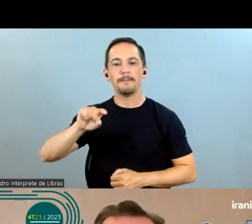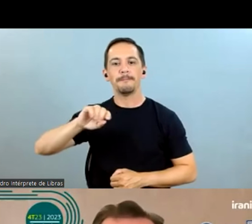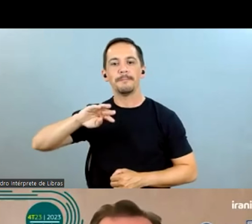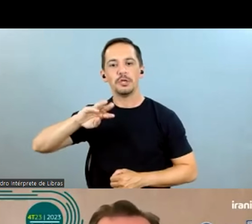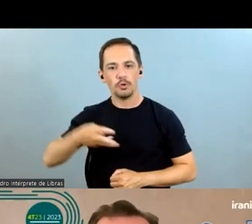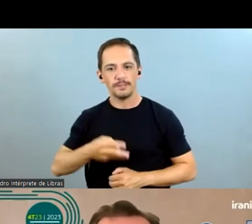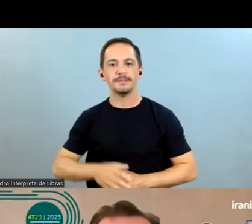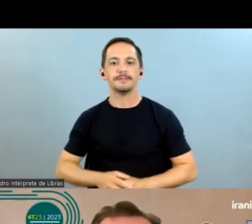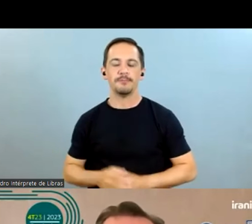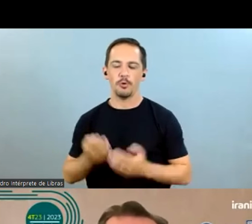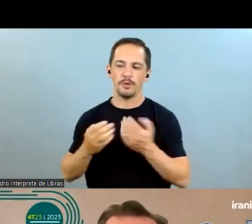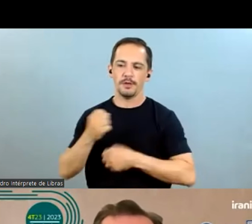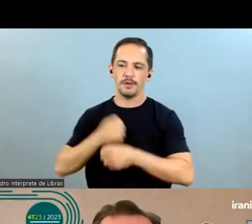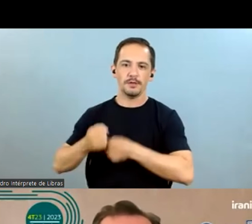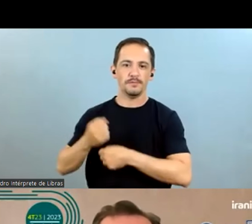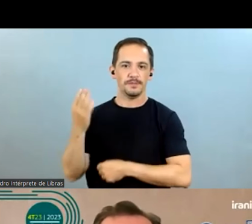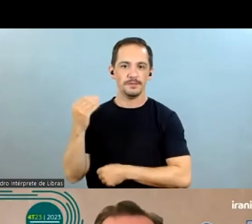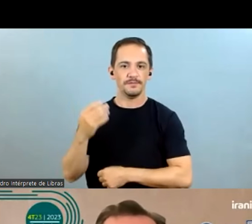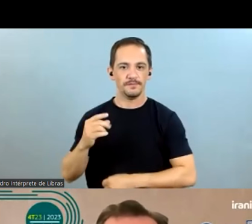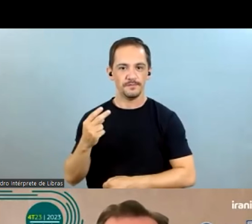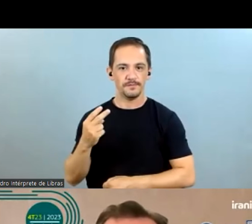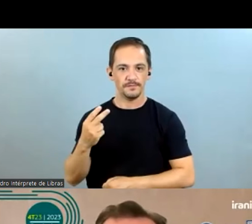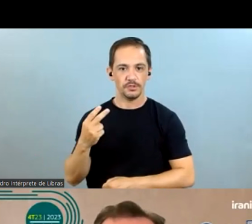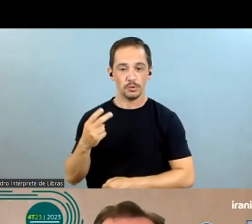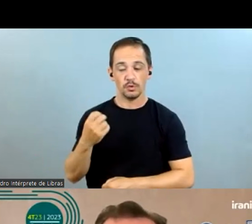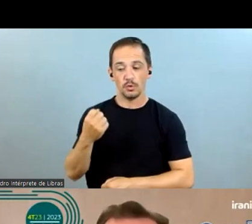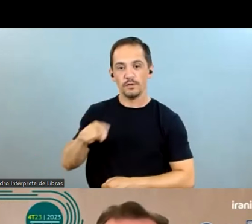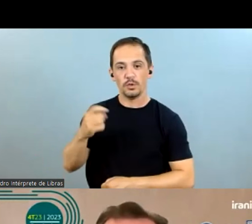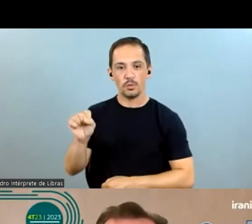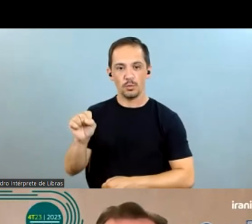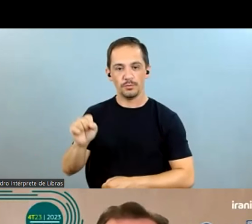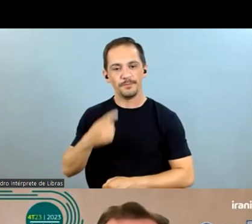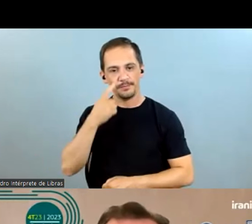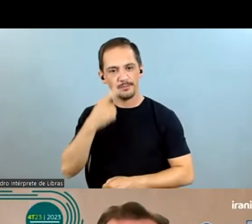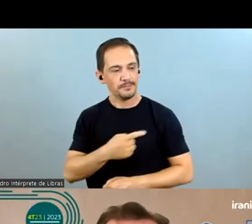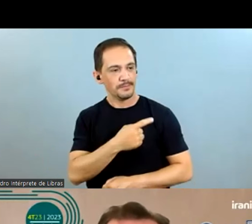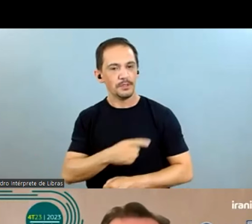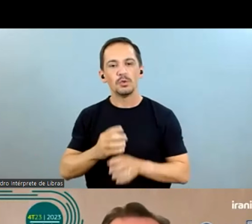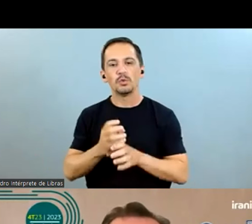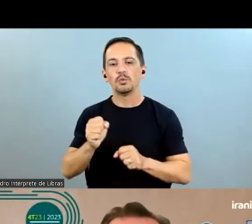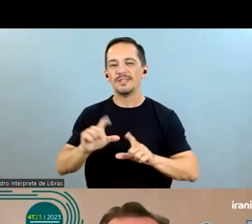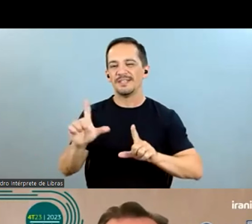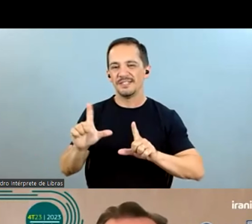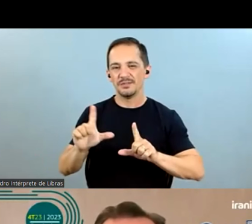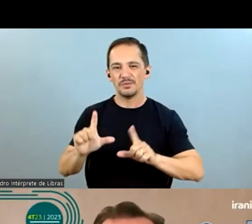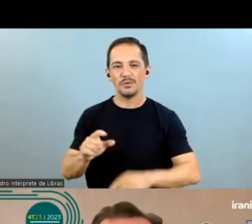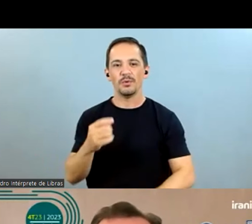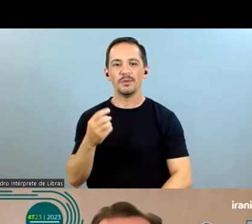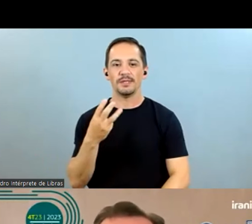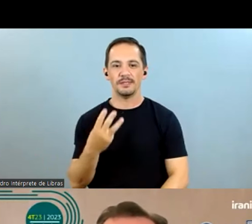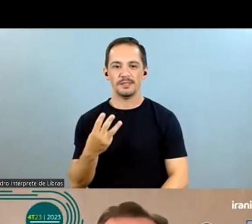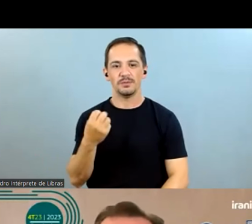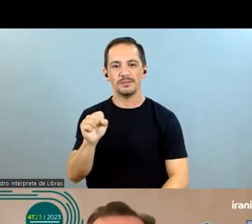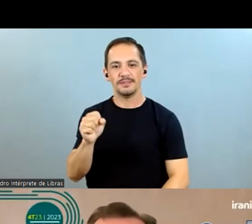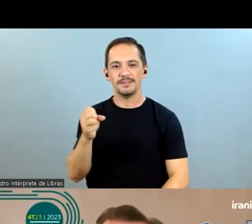2022 lucro líquido de 383.443 eh esse número é 1.4% em relação